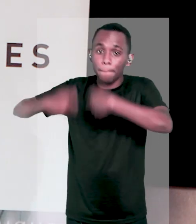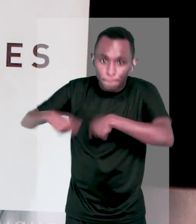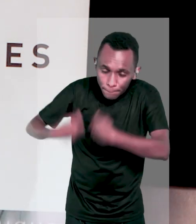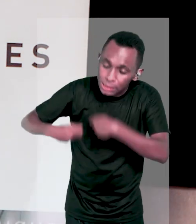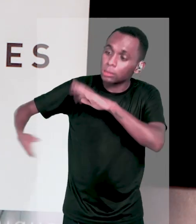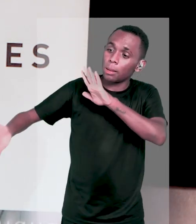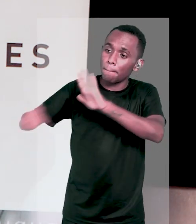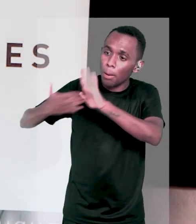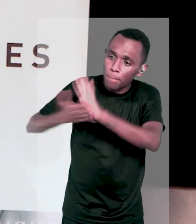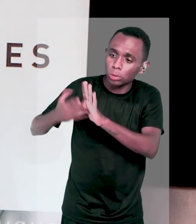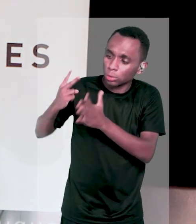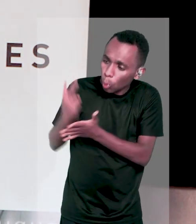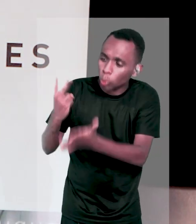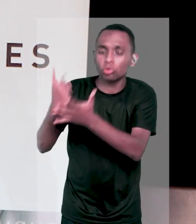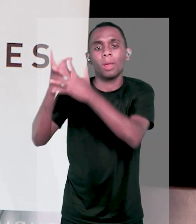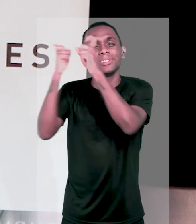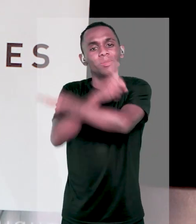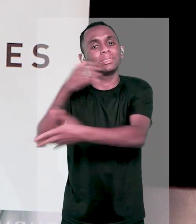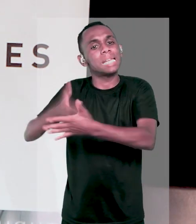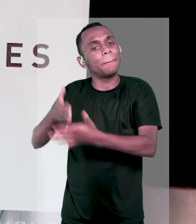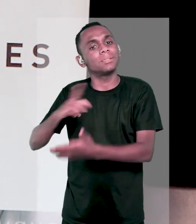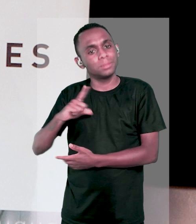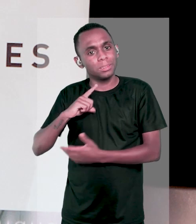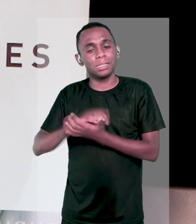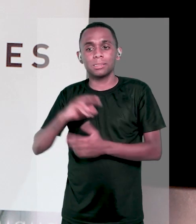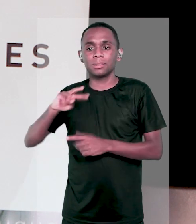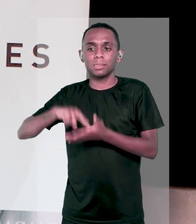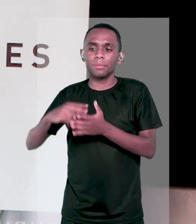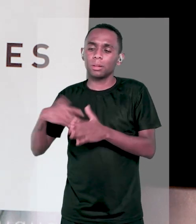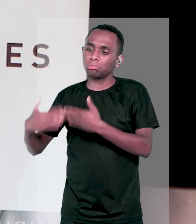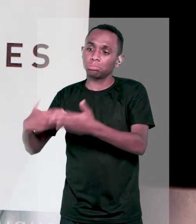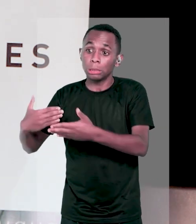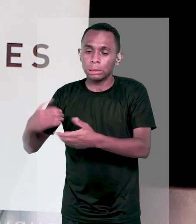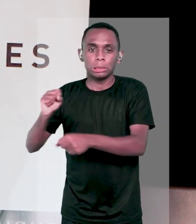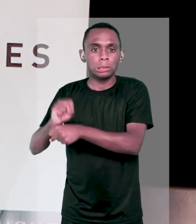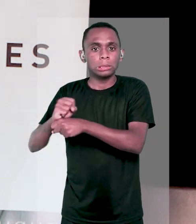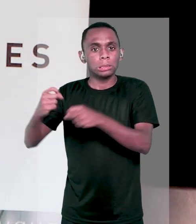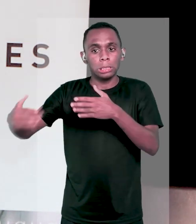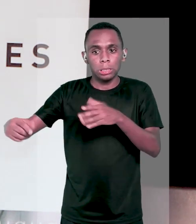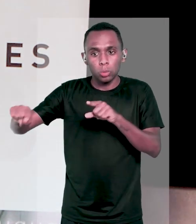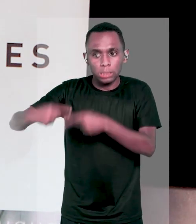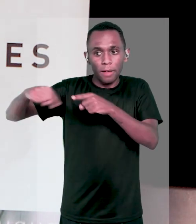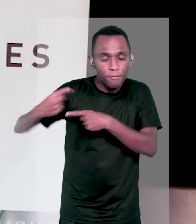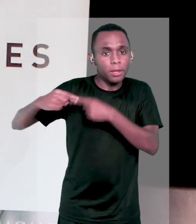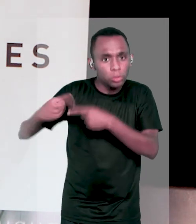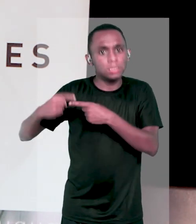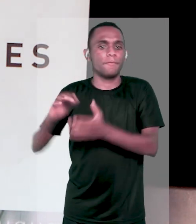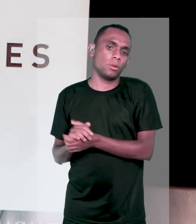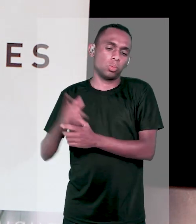o implexo tem algo de reativo e de interpelativo ele é a